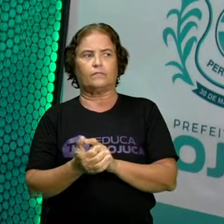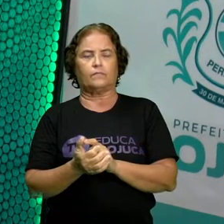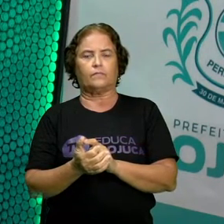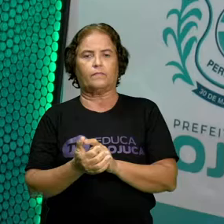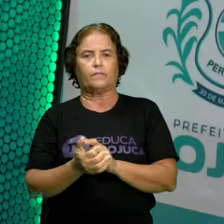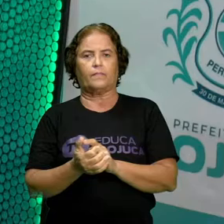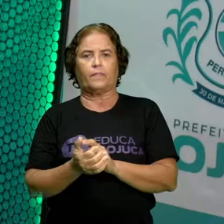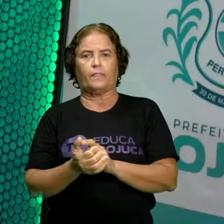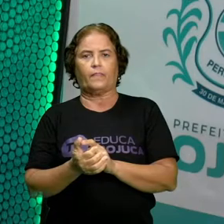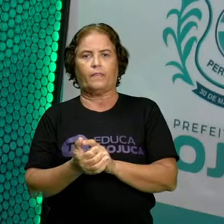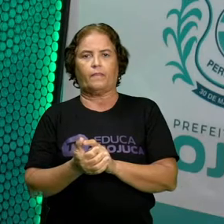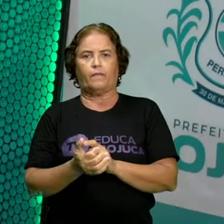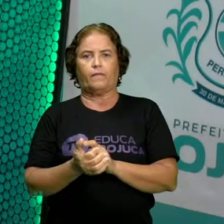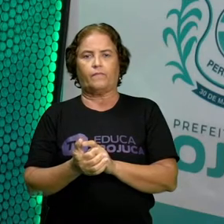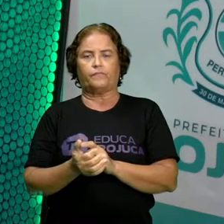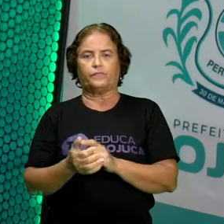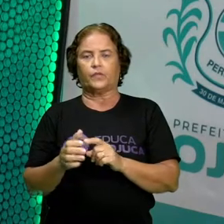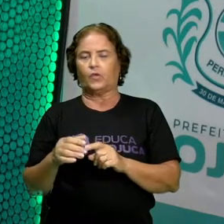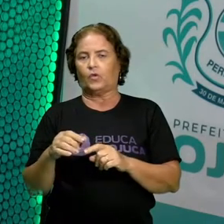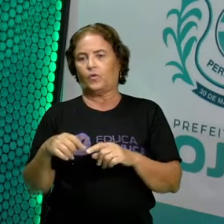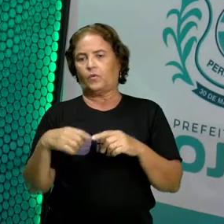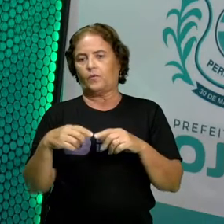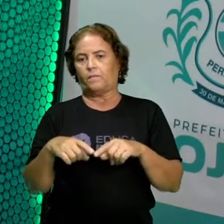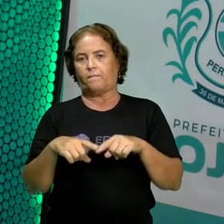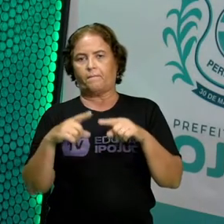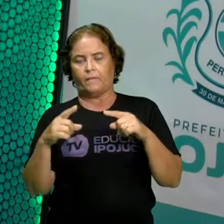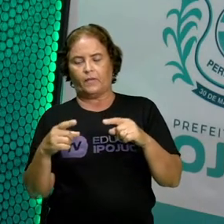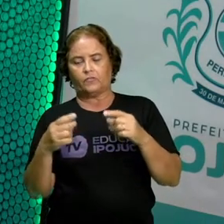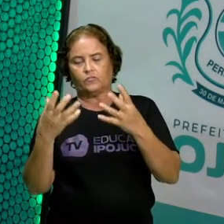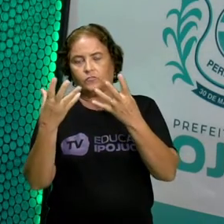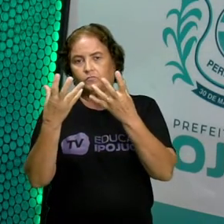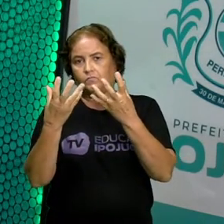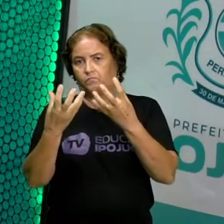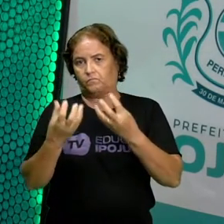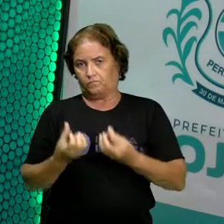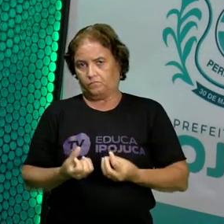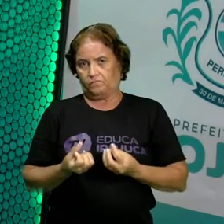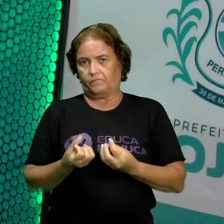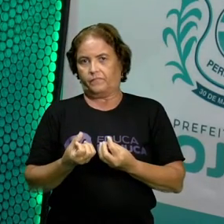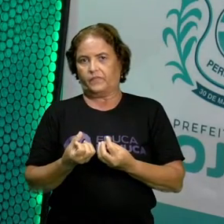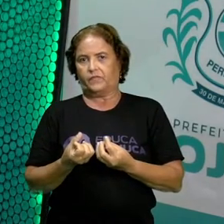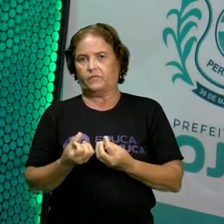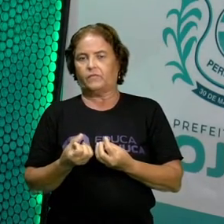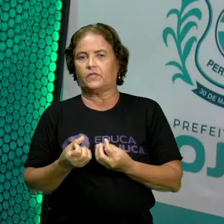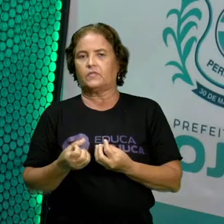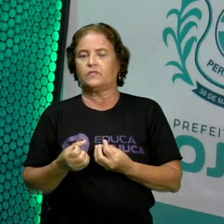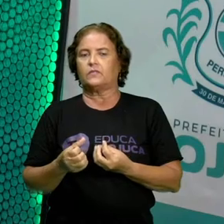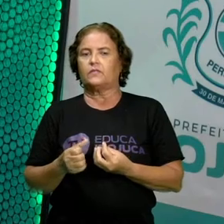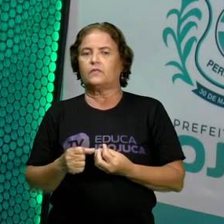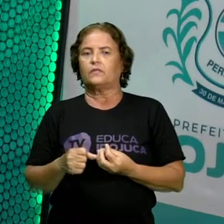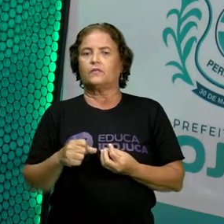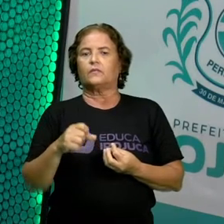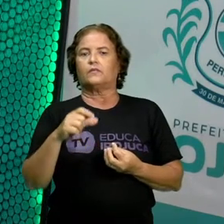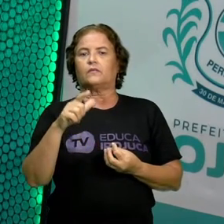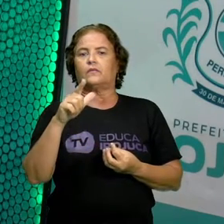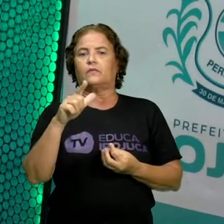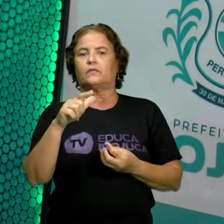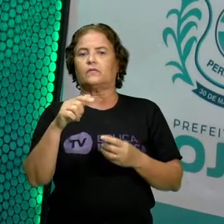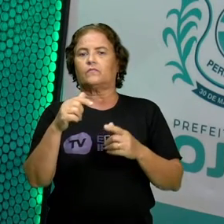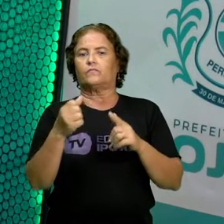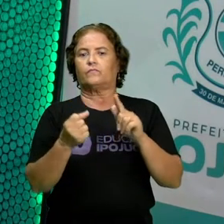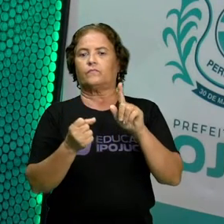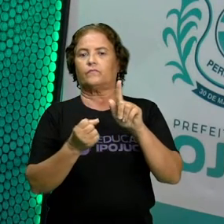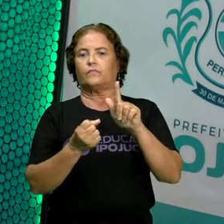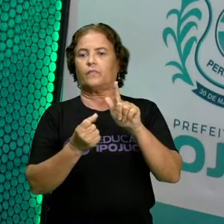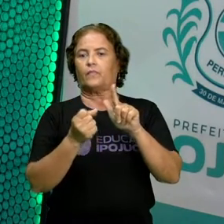No caso de medida de capacidade, e aí a gente fala sobre líquidos. Então, a gente não pode